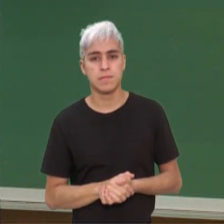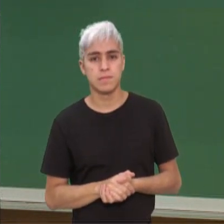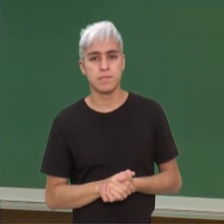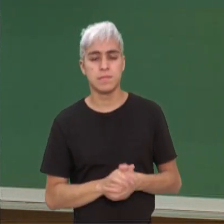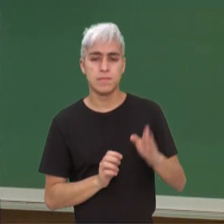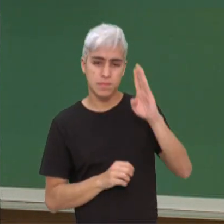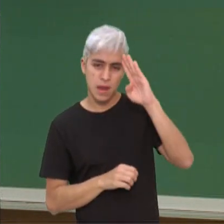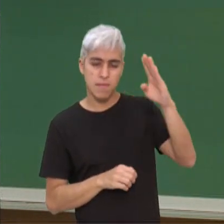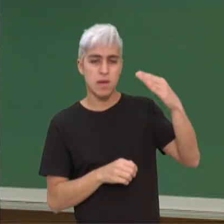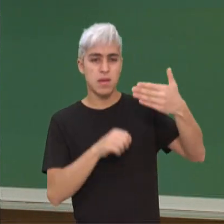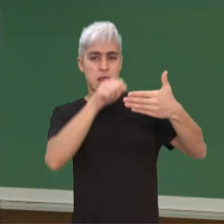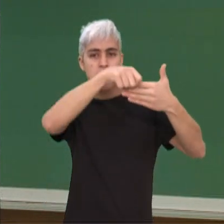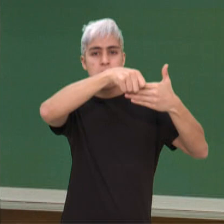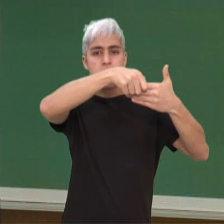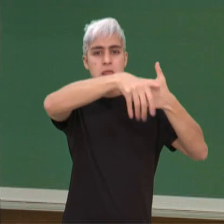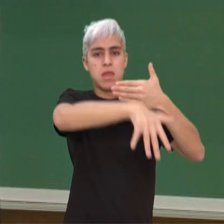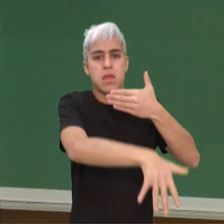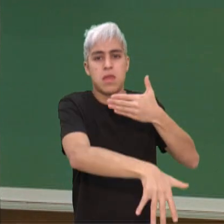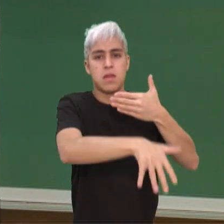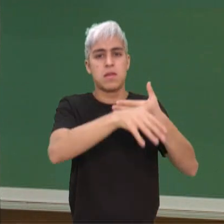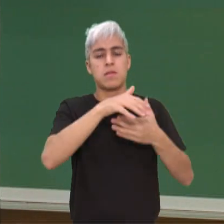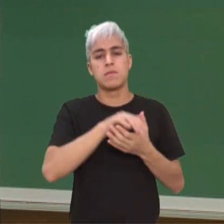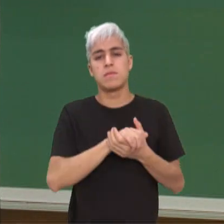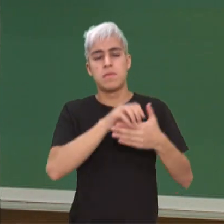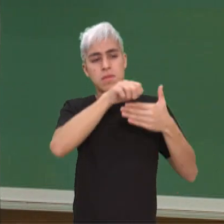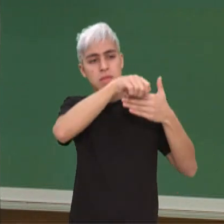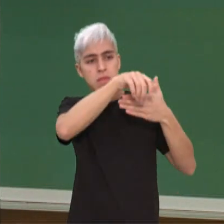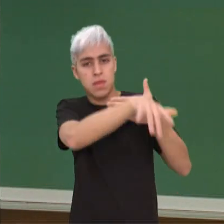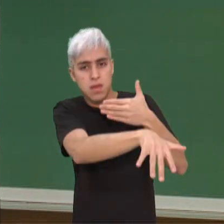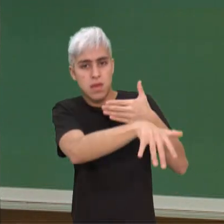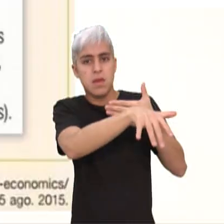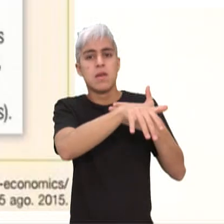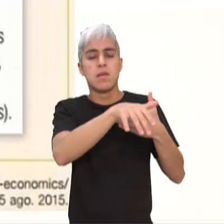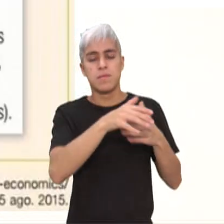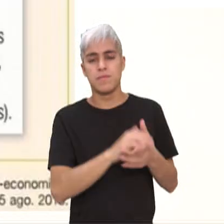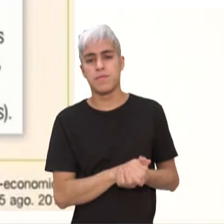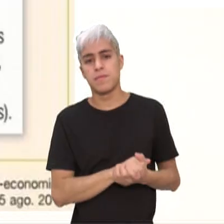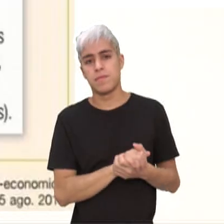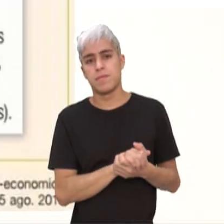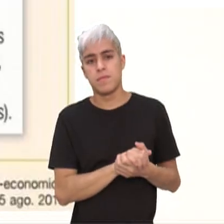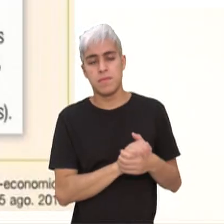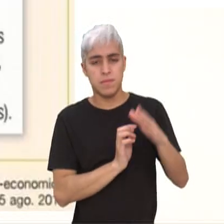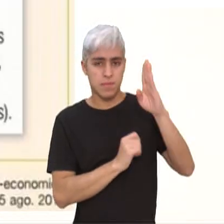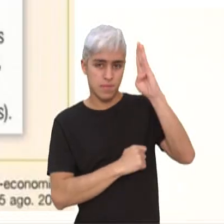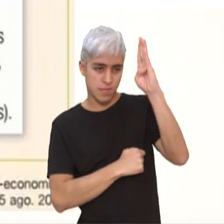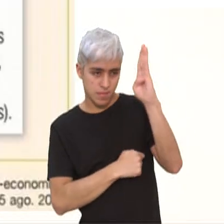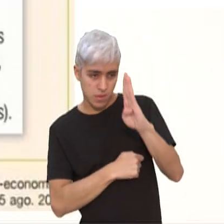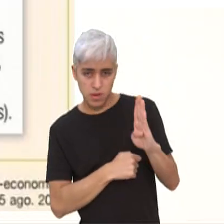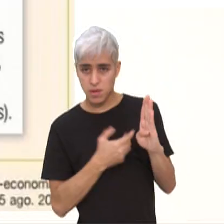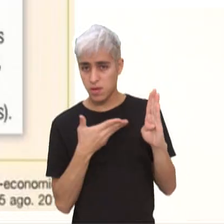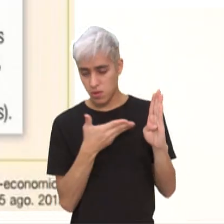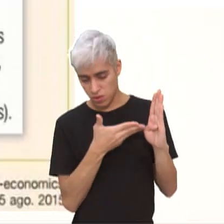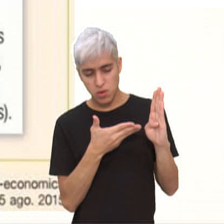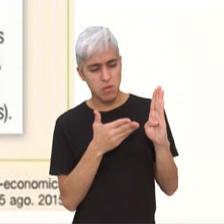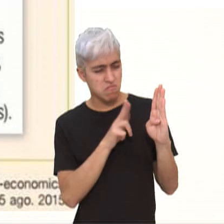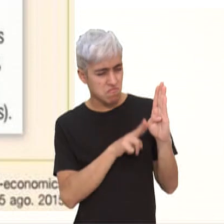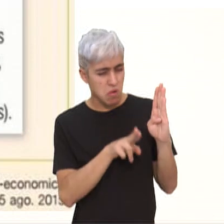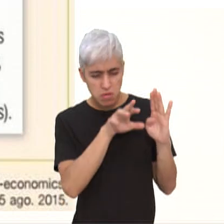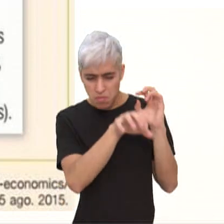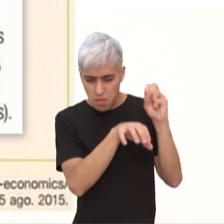as barragens de usinas hidrelétricas, né? Então, o Brasil aqui faz